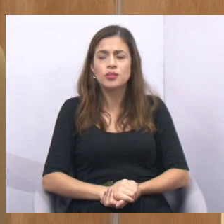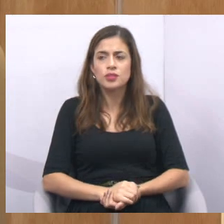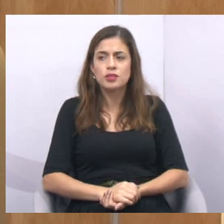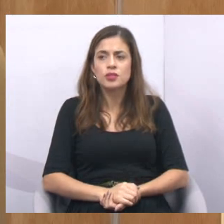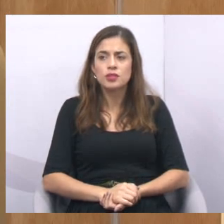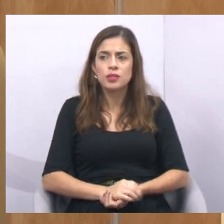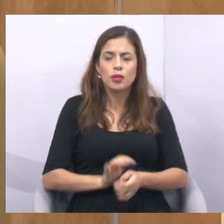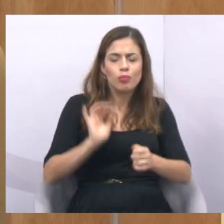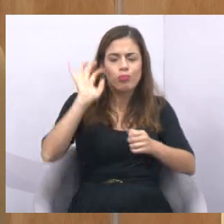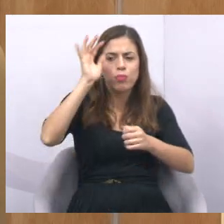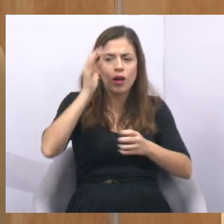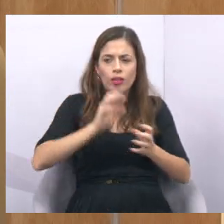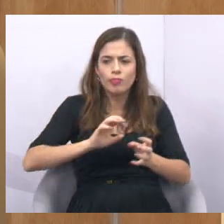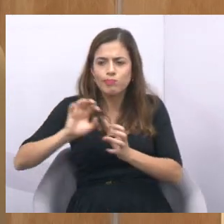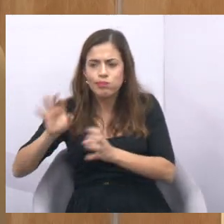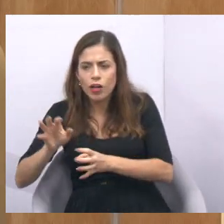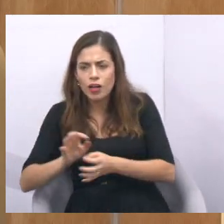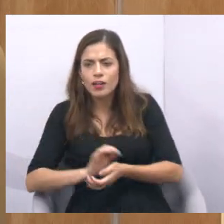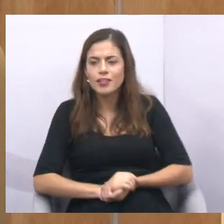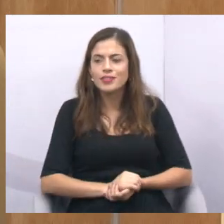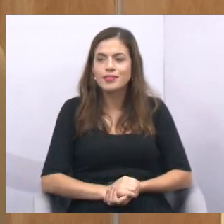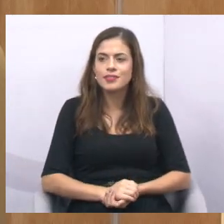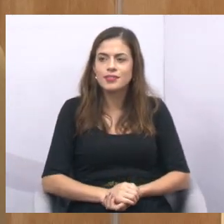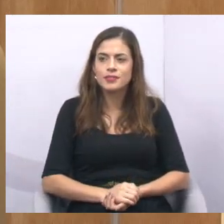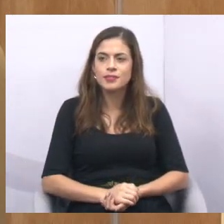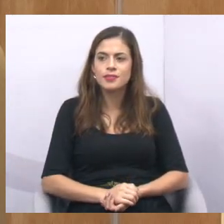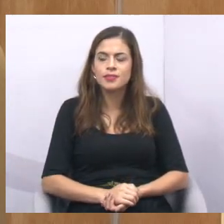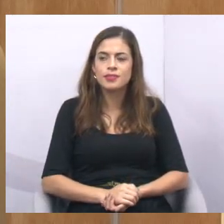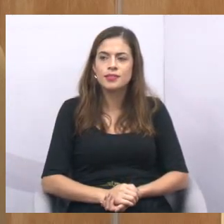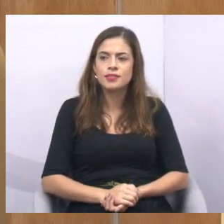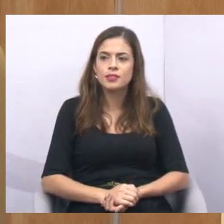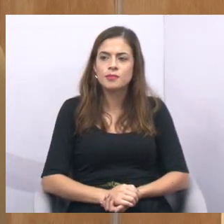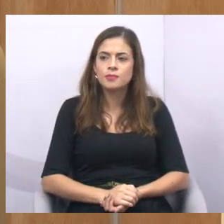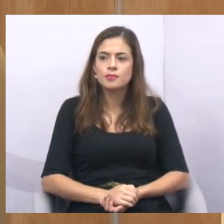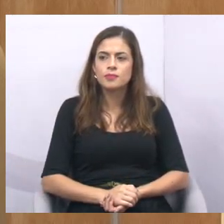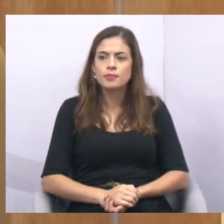pegando rebote, soltando a bola boa para mim, então essas coisas, né?